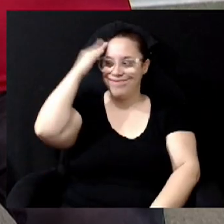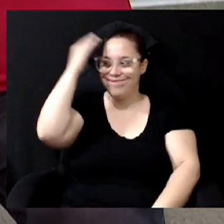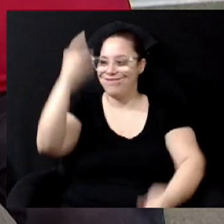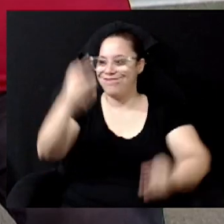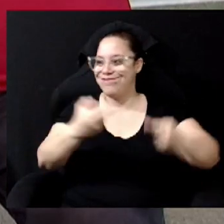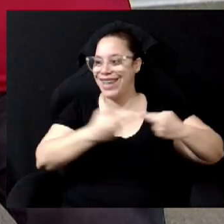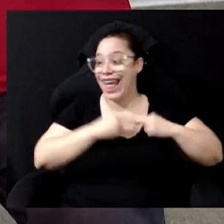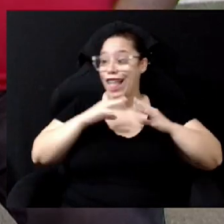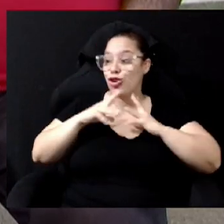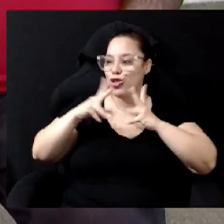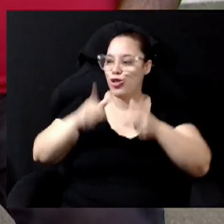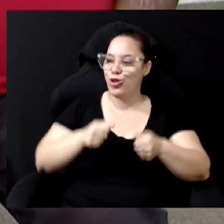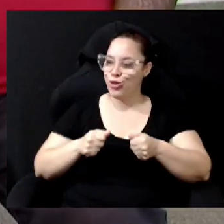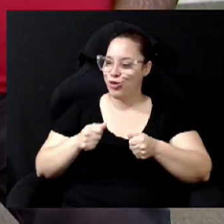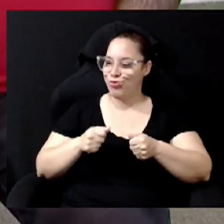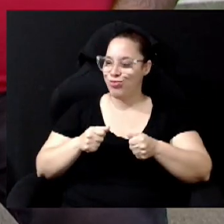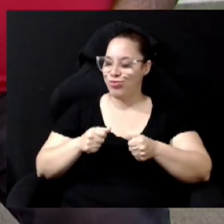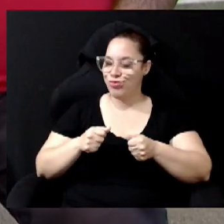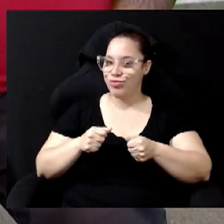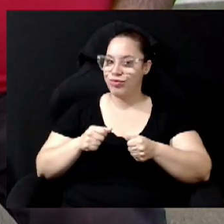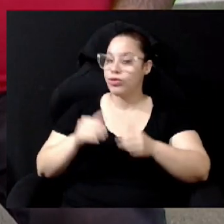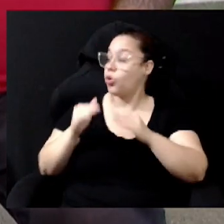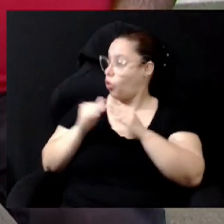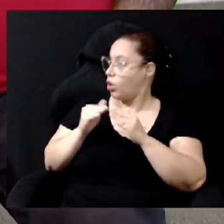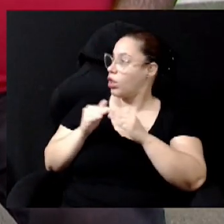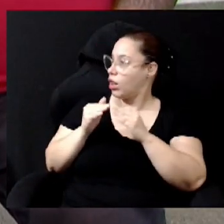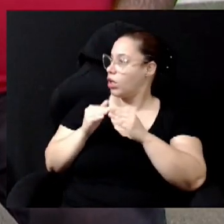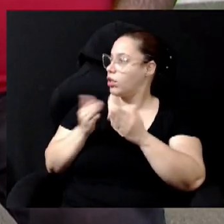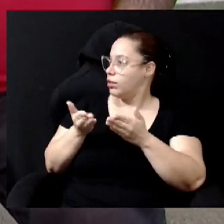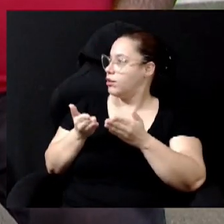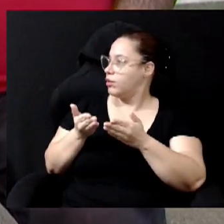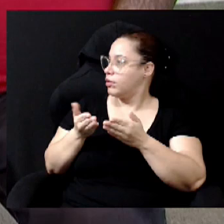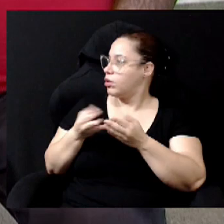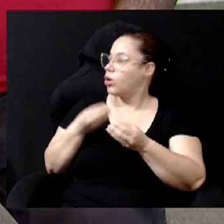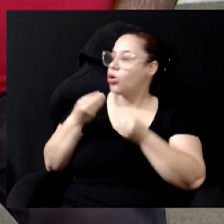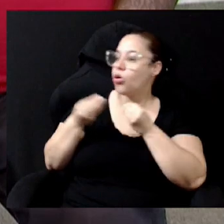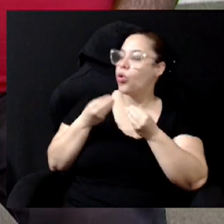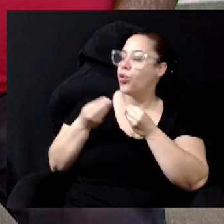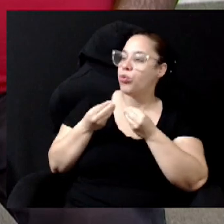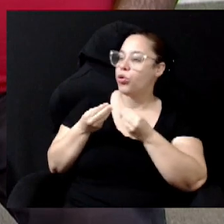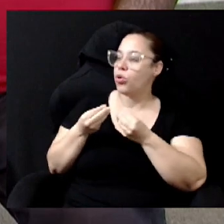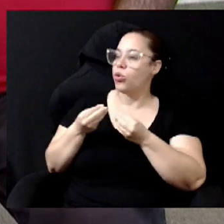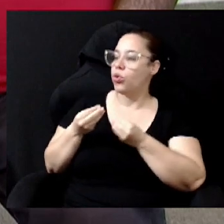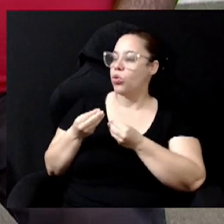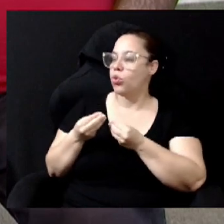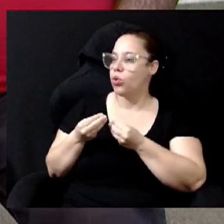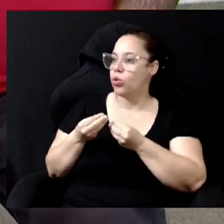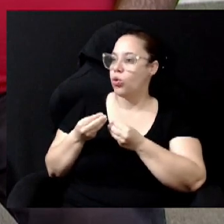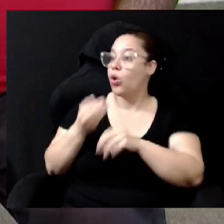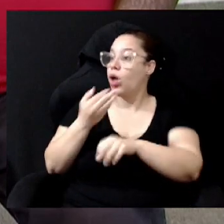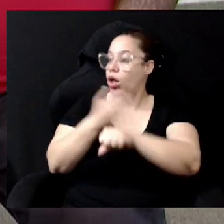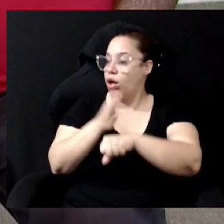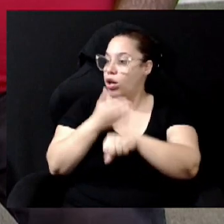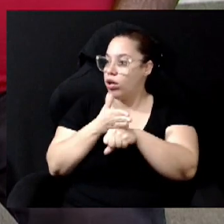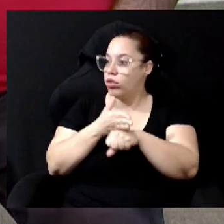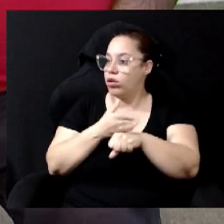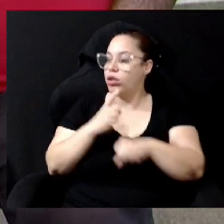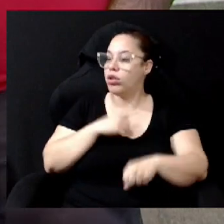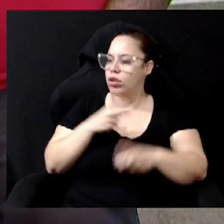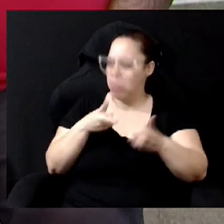todos. Com certeza, com certeza. Como que está na prática, assim? Tem